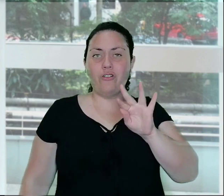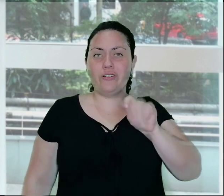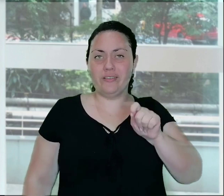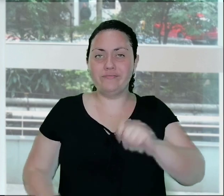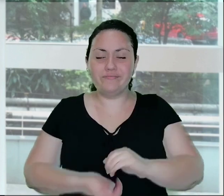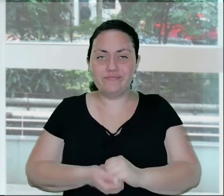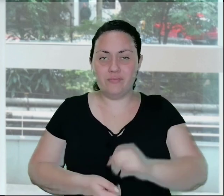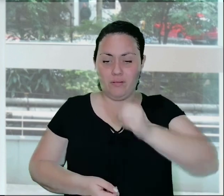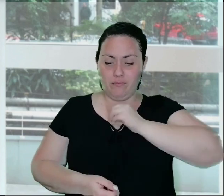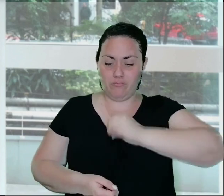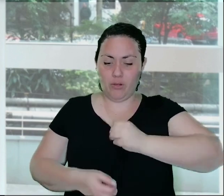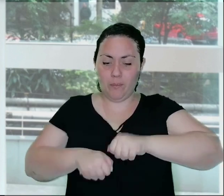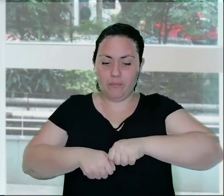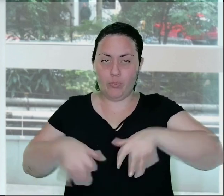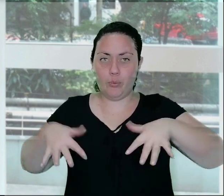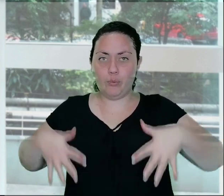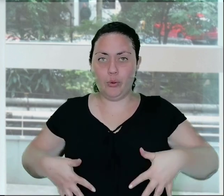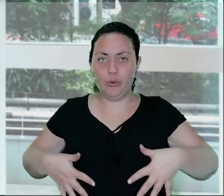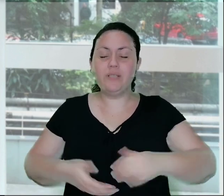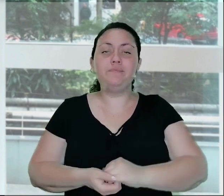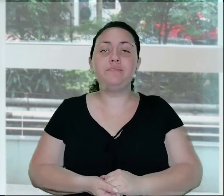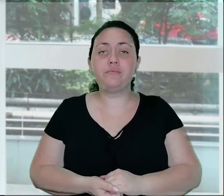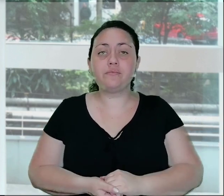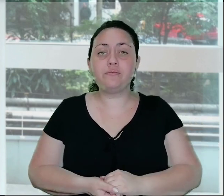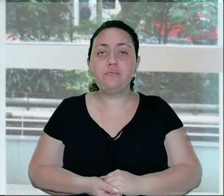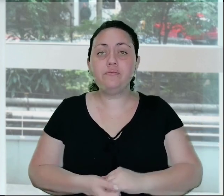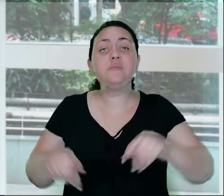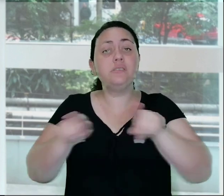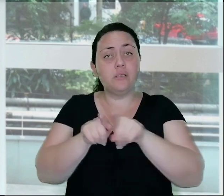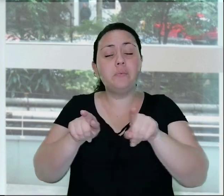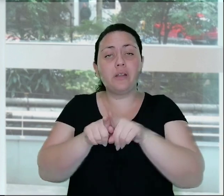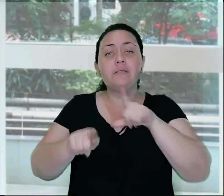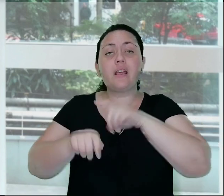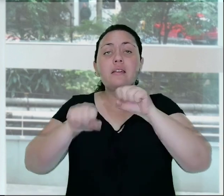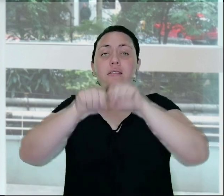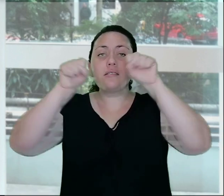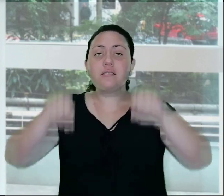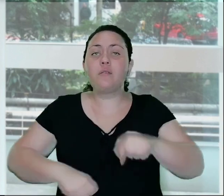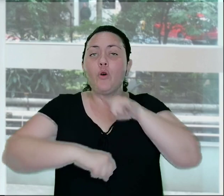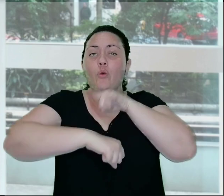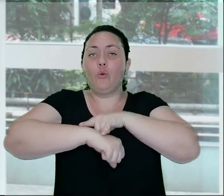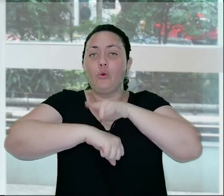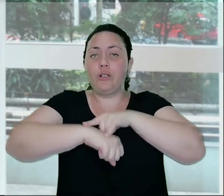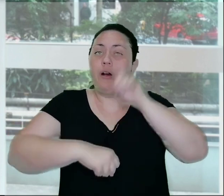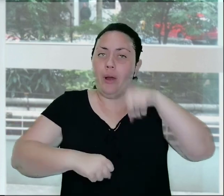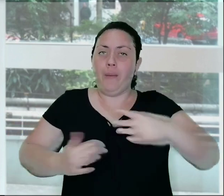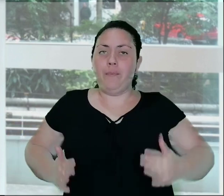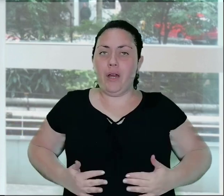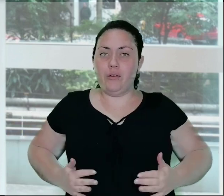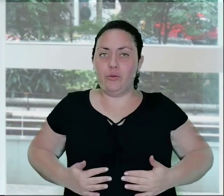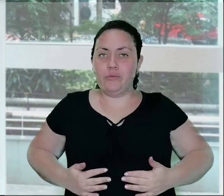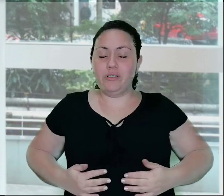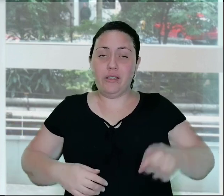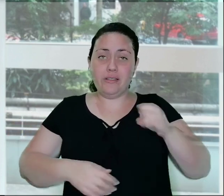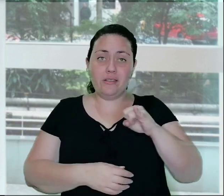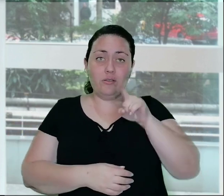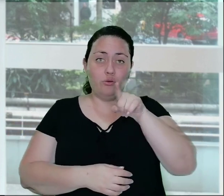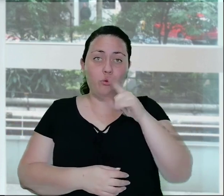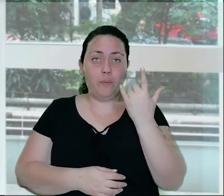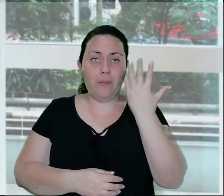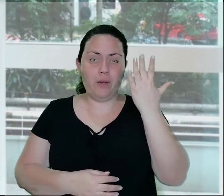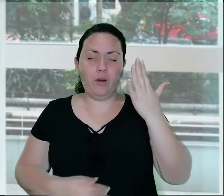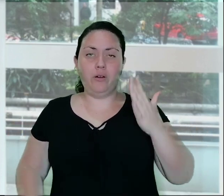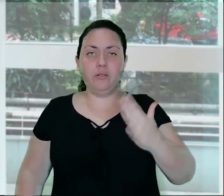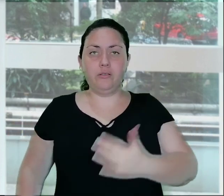aorta. Parte do sistema urinário também está no abdômen. Se você colocar uma das mãos